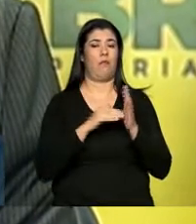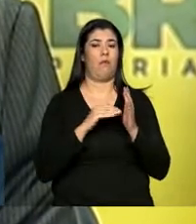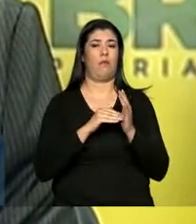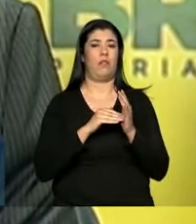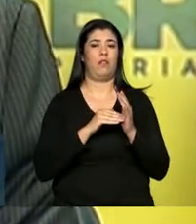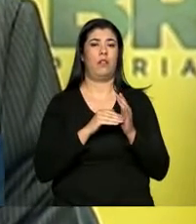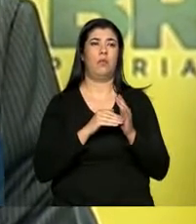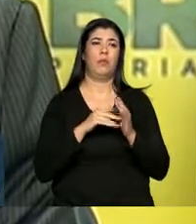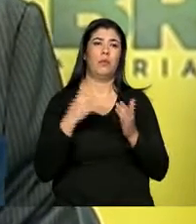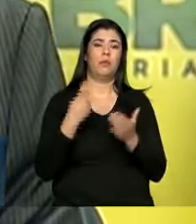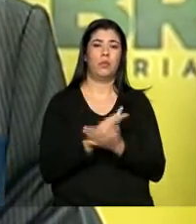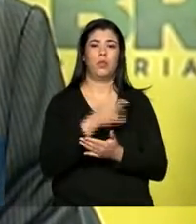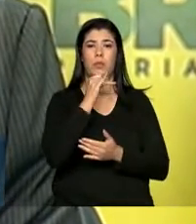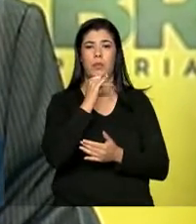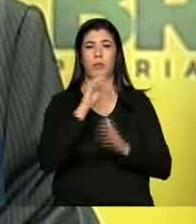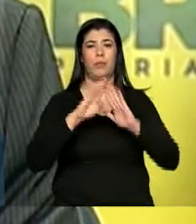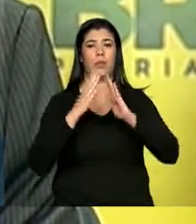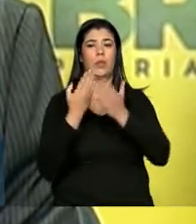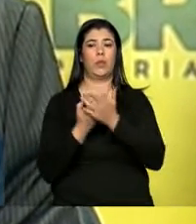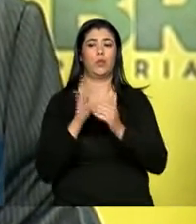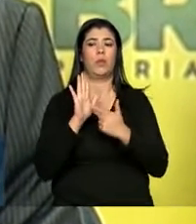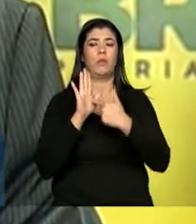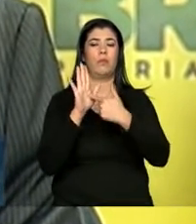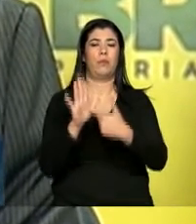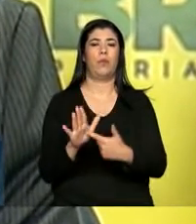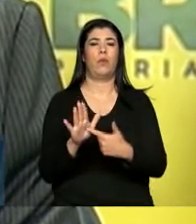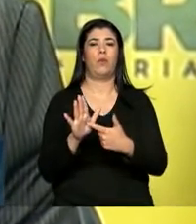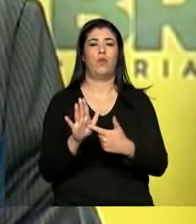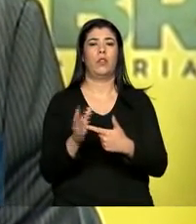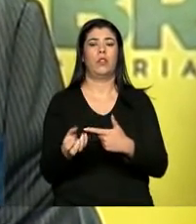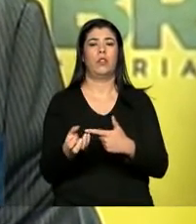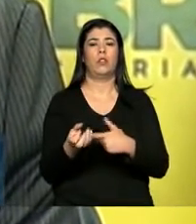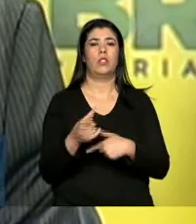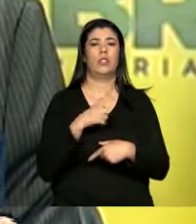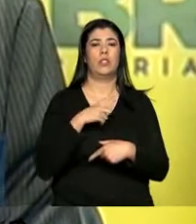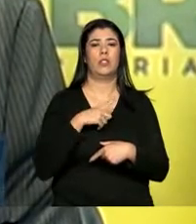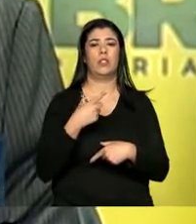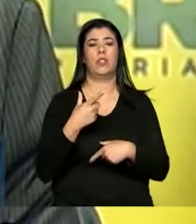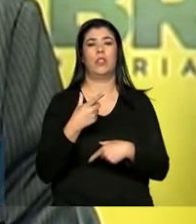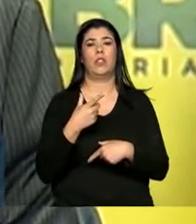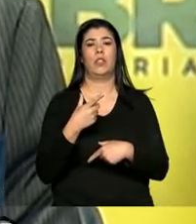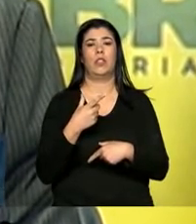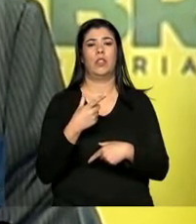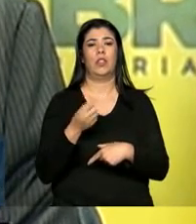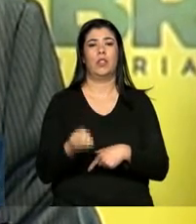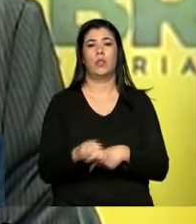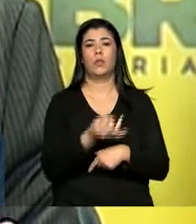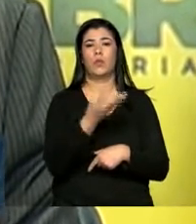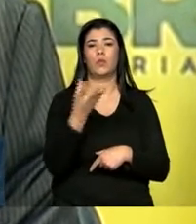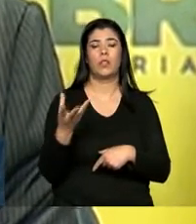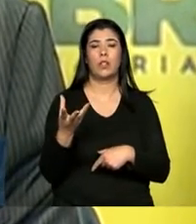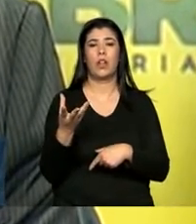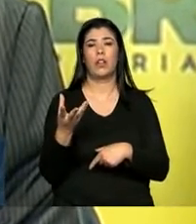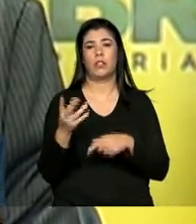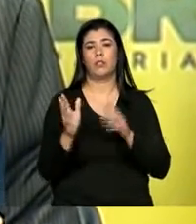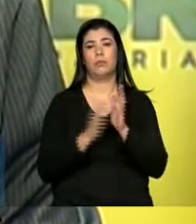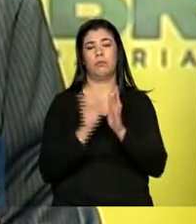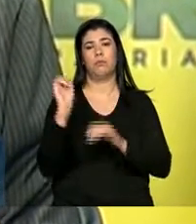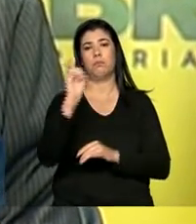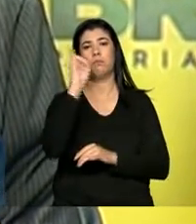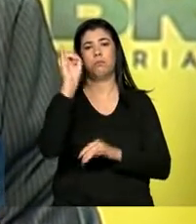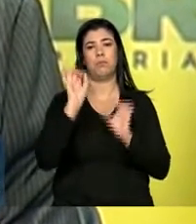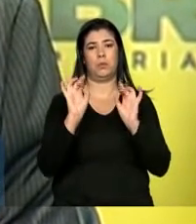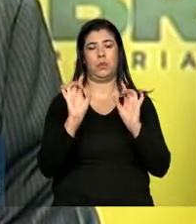vezes acontece, de uma escola querer mostrar o seu, as flores, as joias, sua coroa, e ocultar